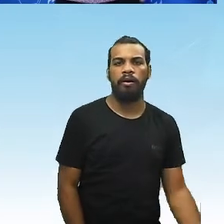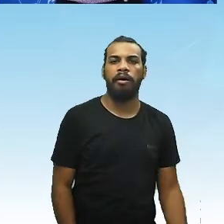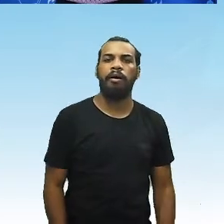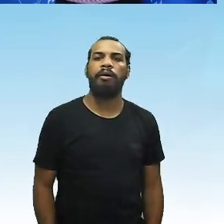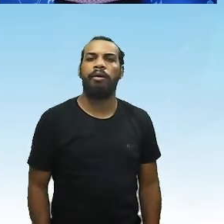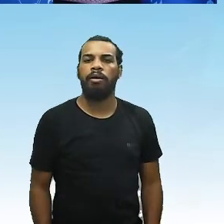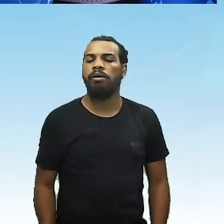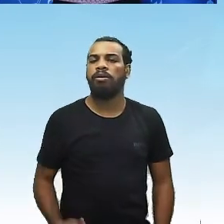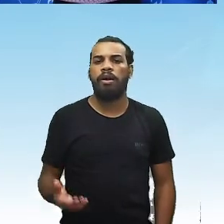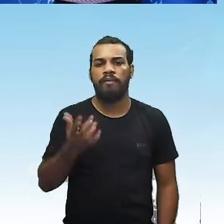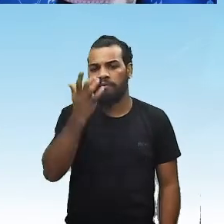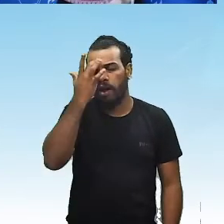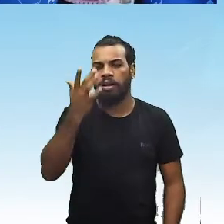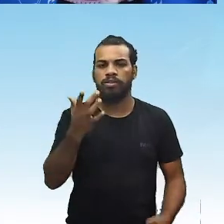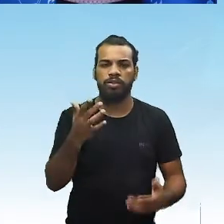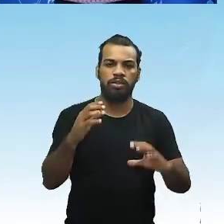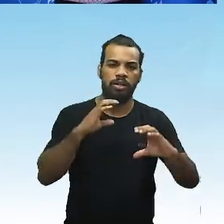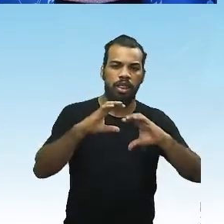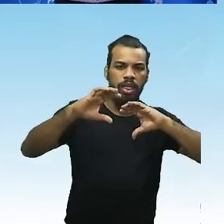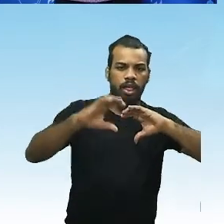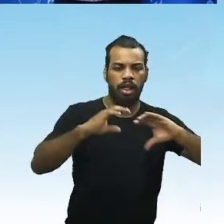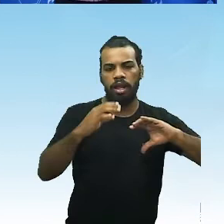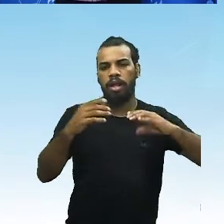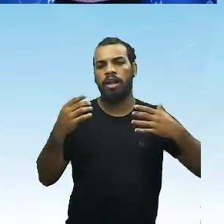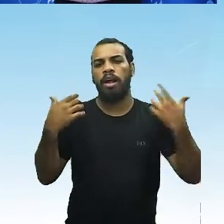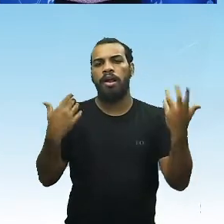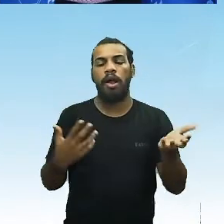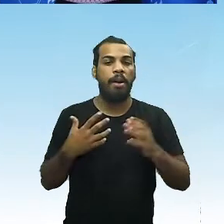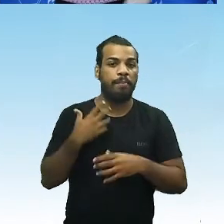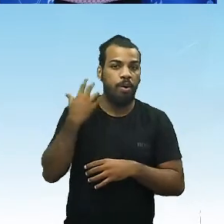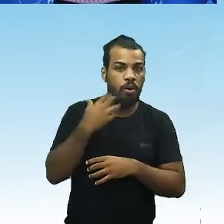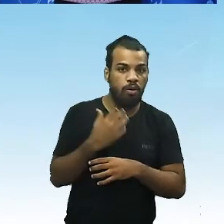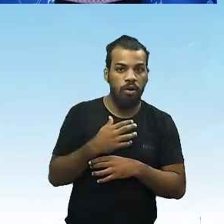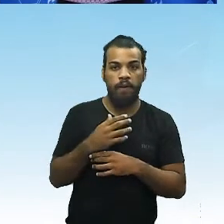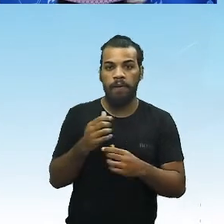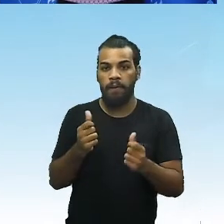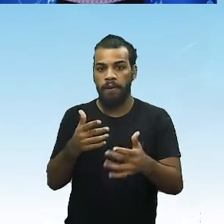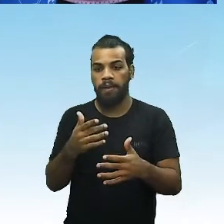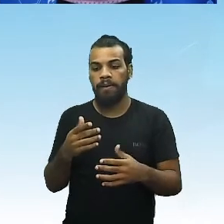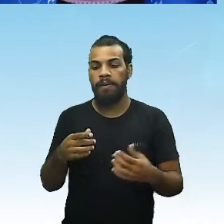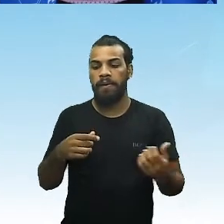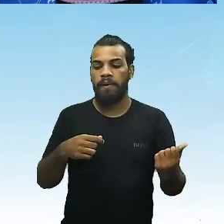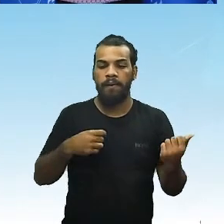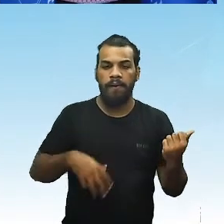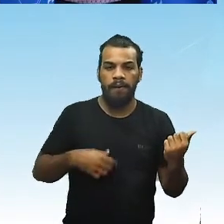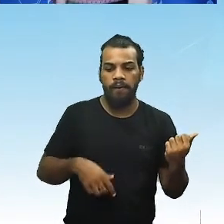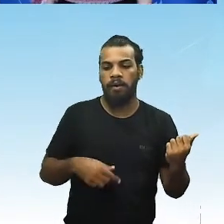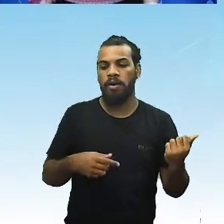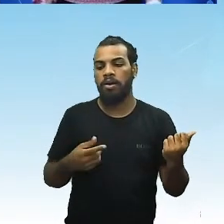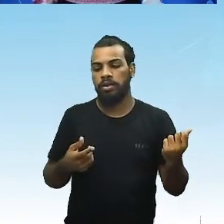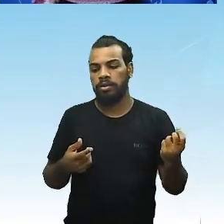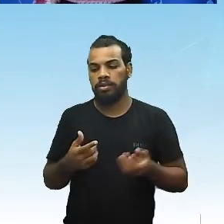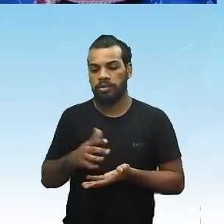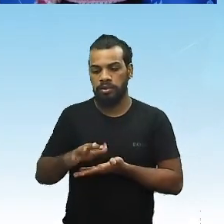fácil de cantar, os diálogos eram curtos, né? Então, e as músicas eram fornecidas por violinos, por castanholas e